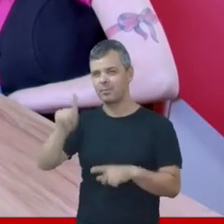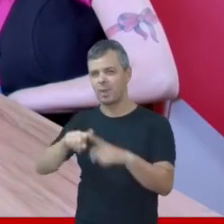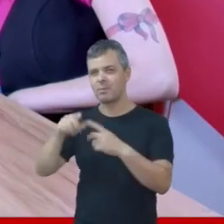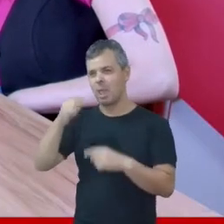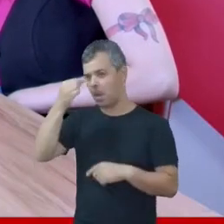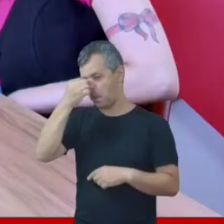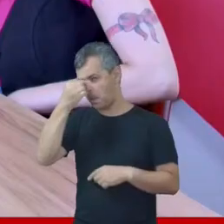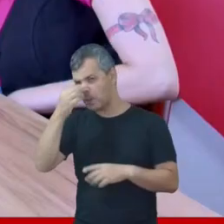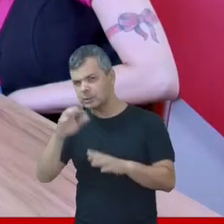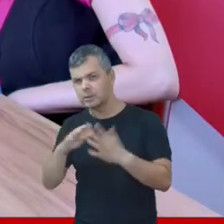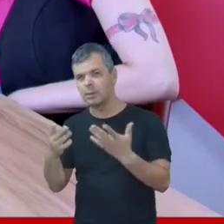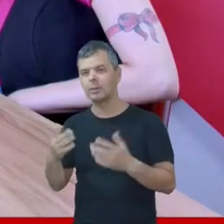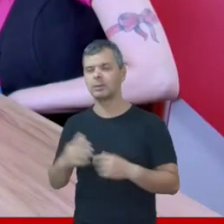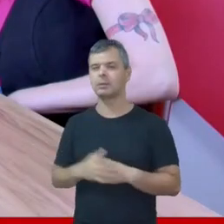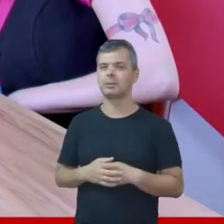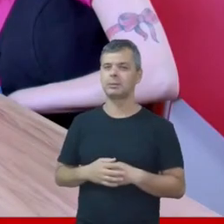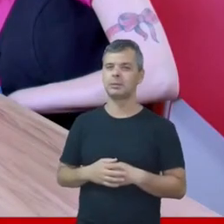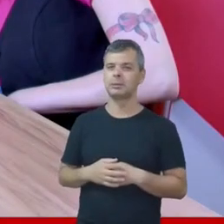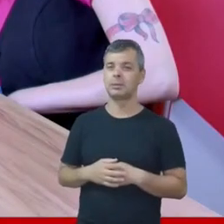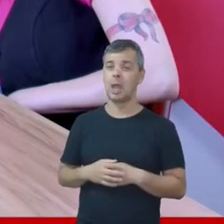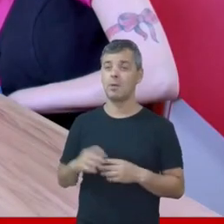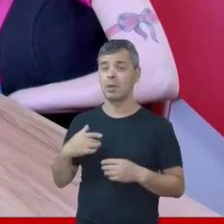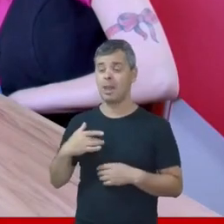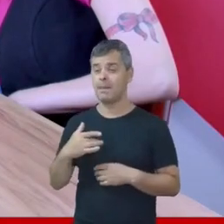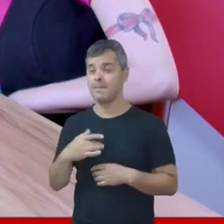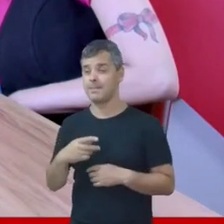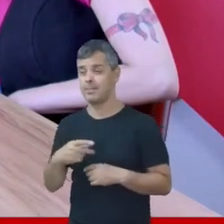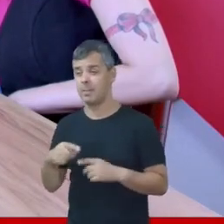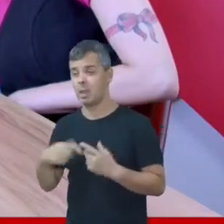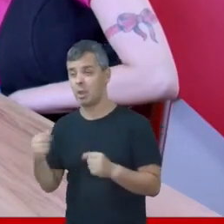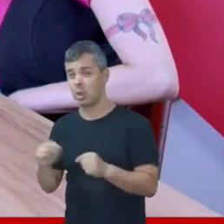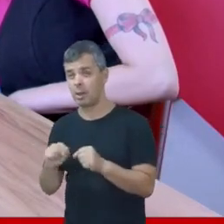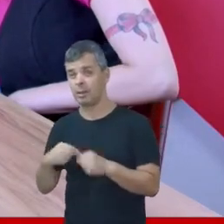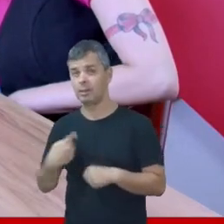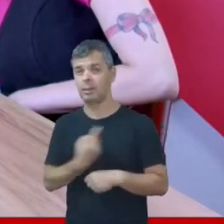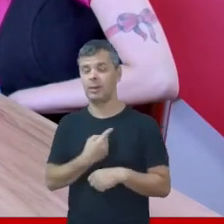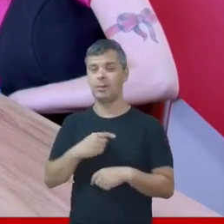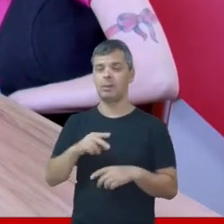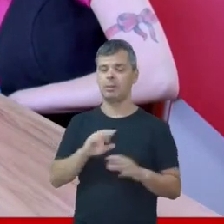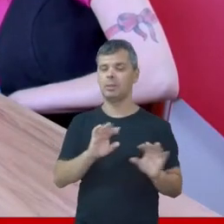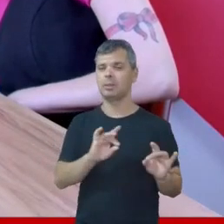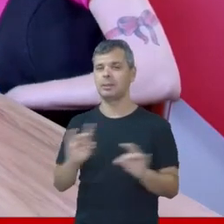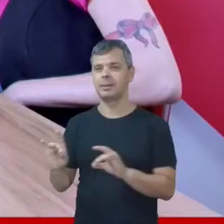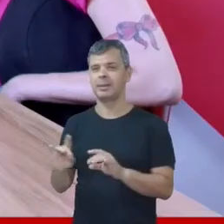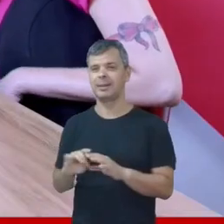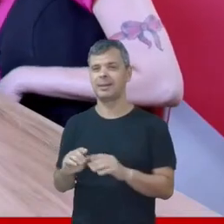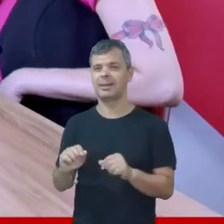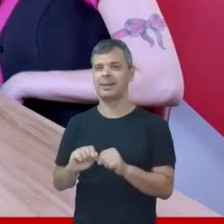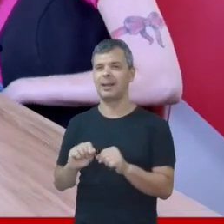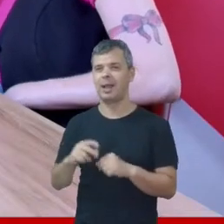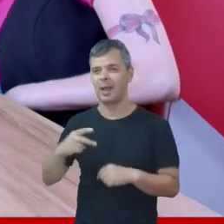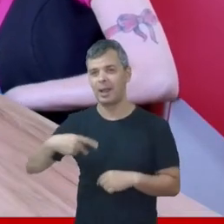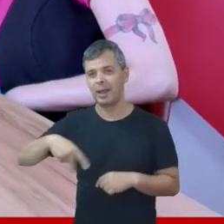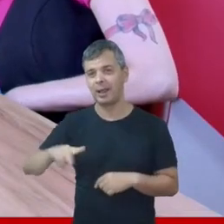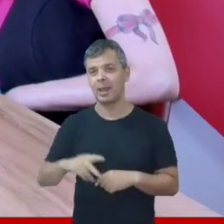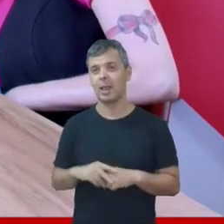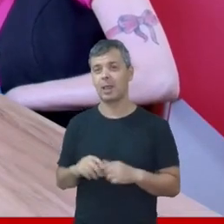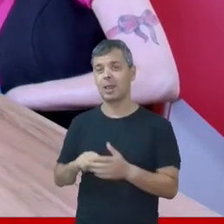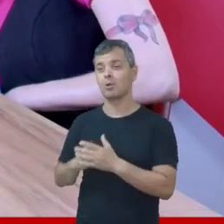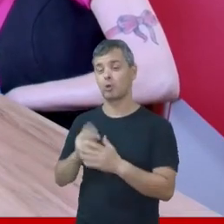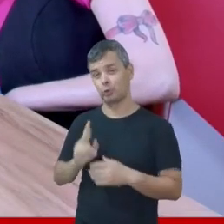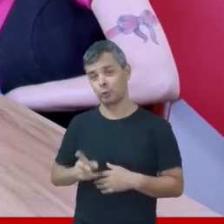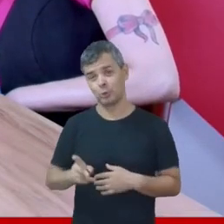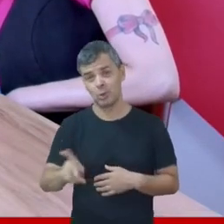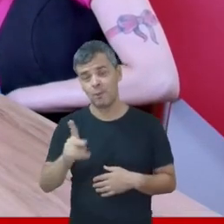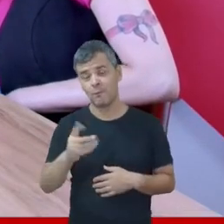seminarista, vai ser pastor, aí que coisa... Eu falei, cheguei lá no hotel, Parei de seguir todo mundo, fiz que todo mundo parasse. Bloqueou todo mundo. Segui a vida